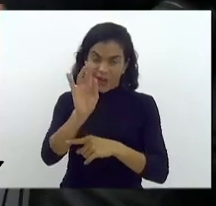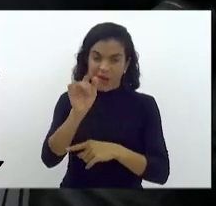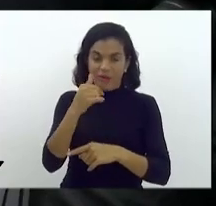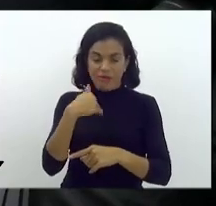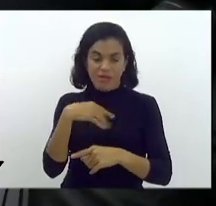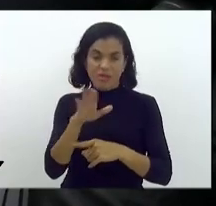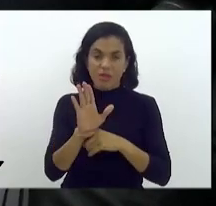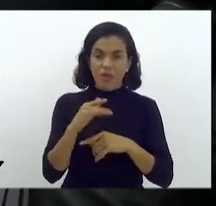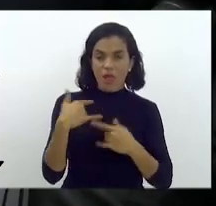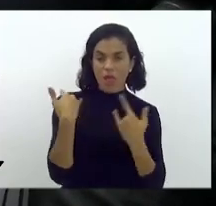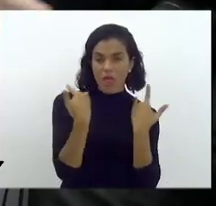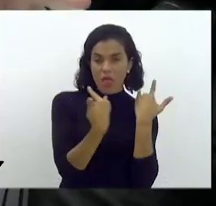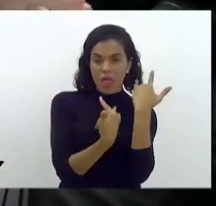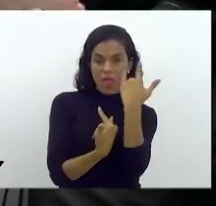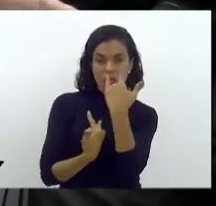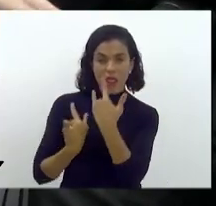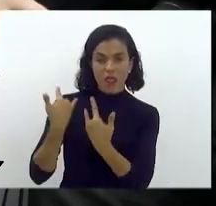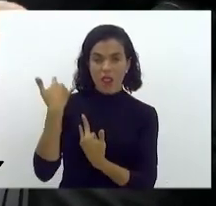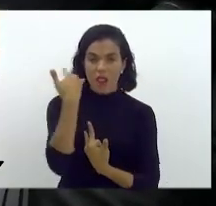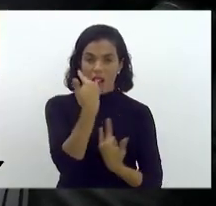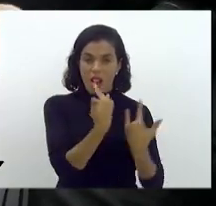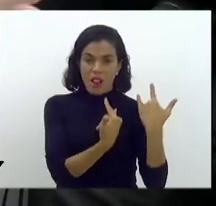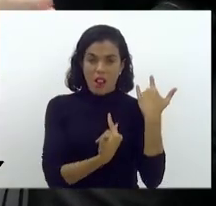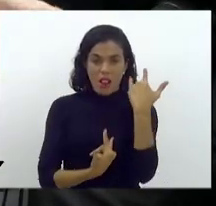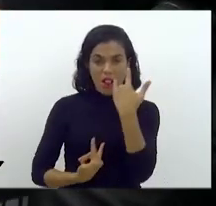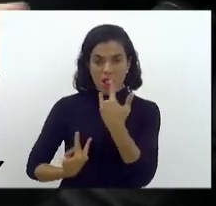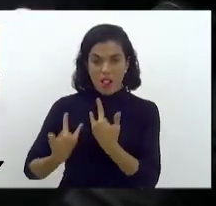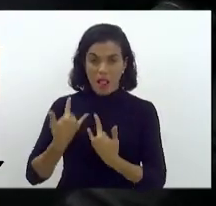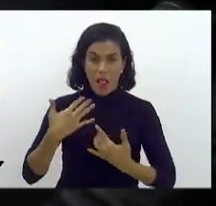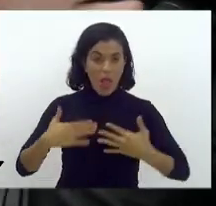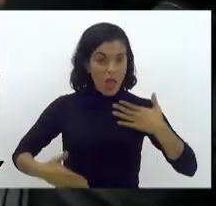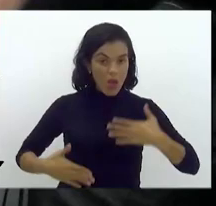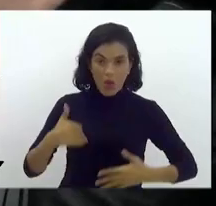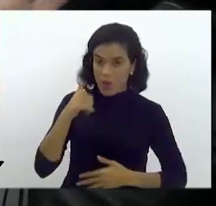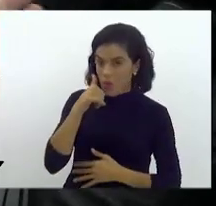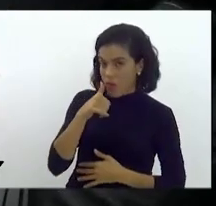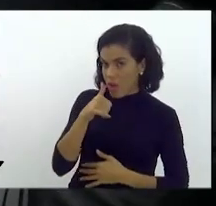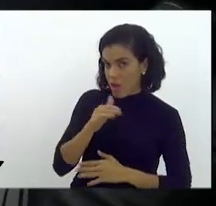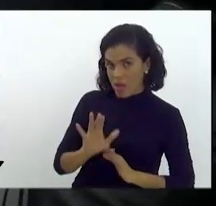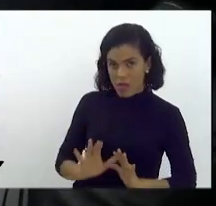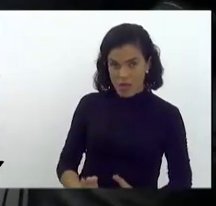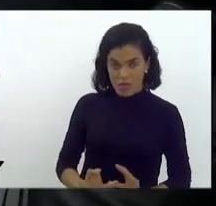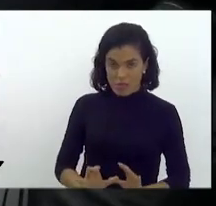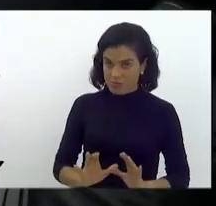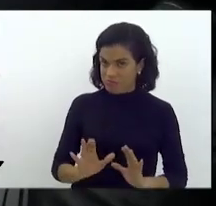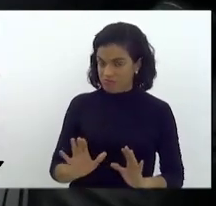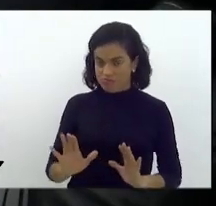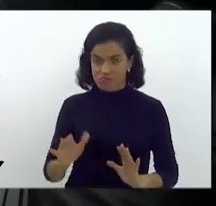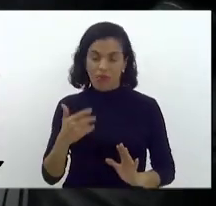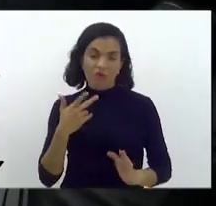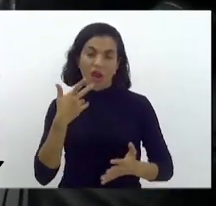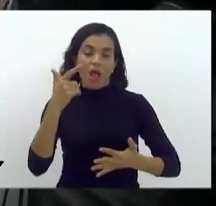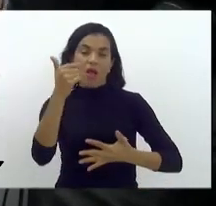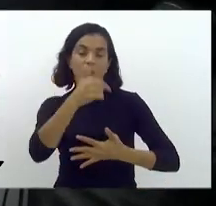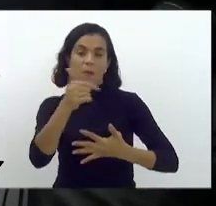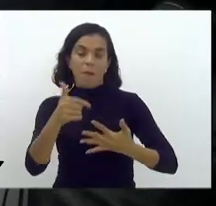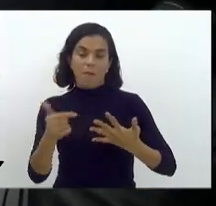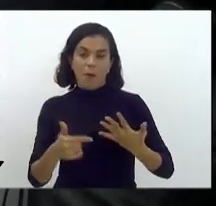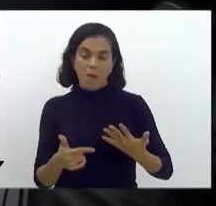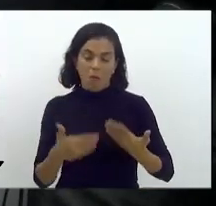Insinuante a maioria é com corpo de mulheres isso não é isso não tem aqui nada